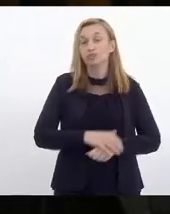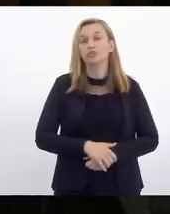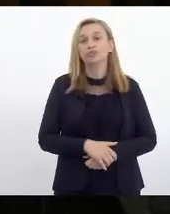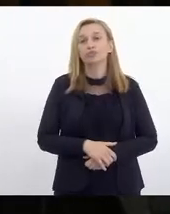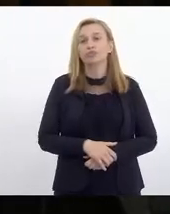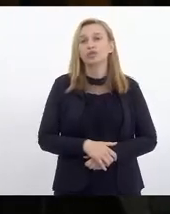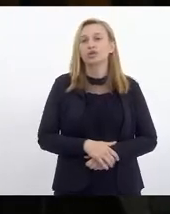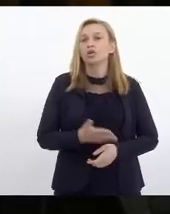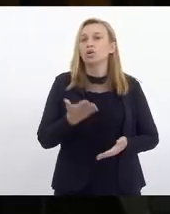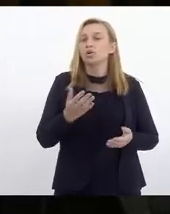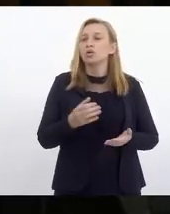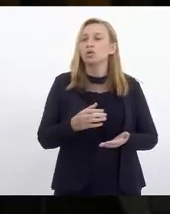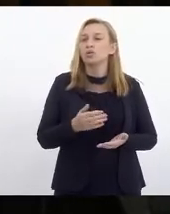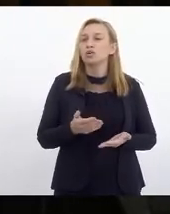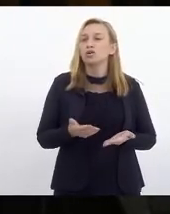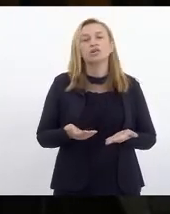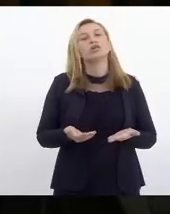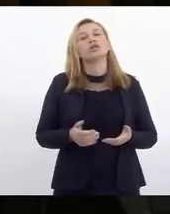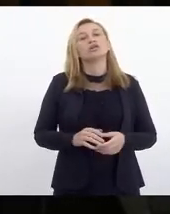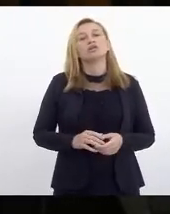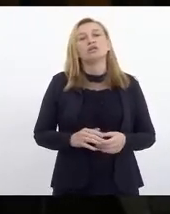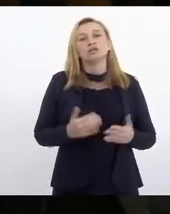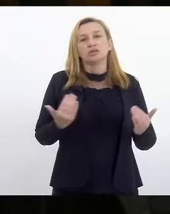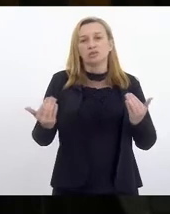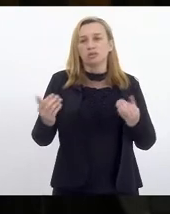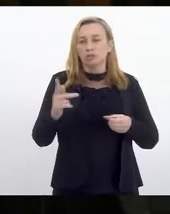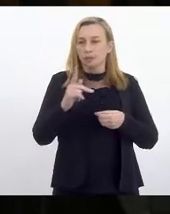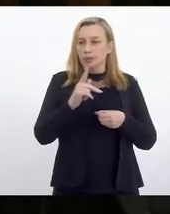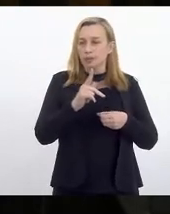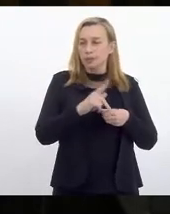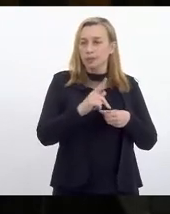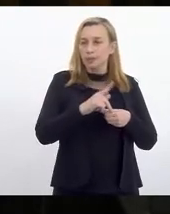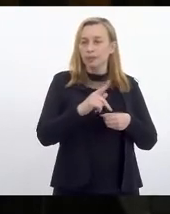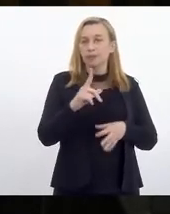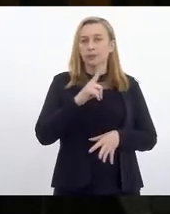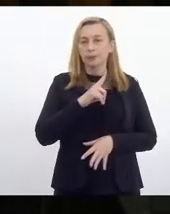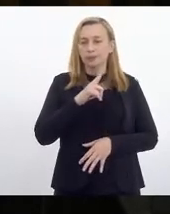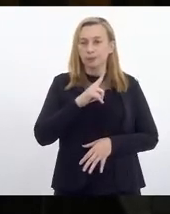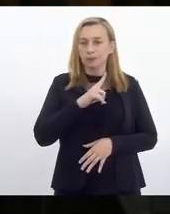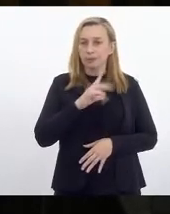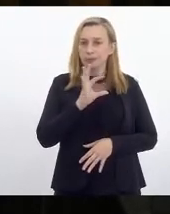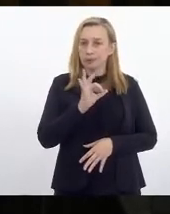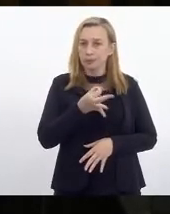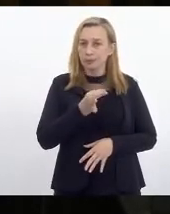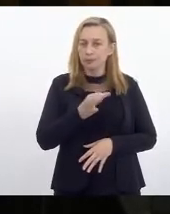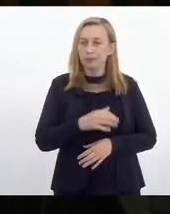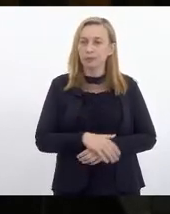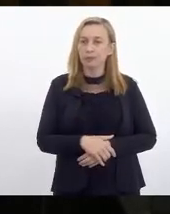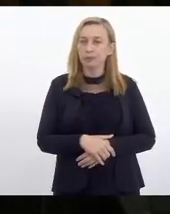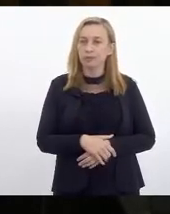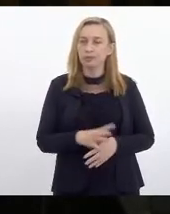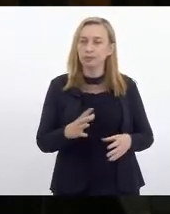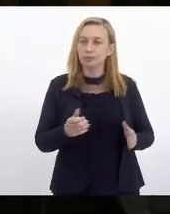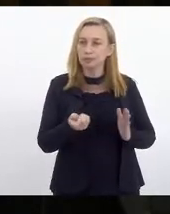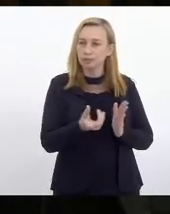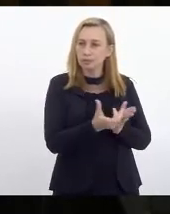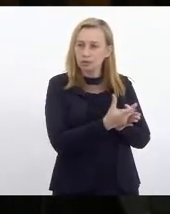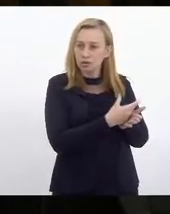E que no balanço da Petrobras tem em contenciosos